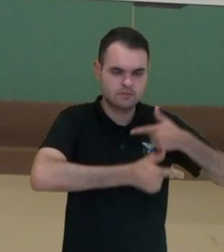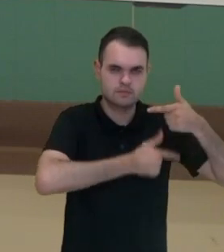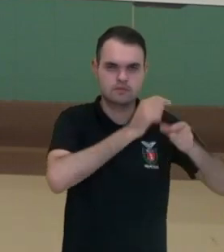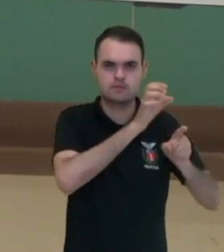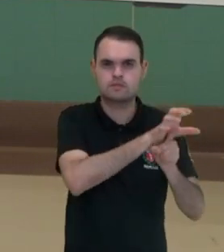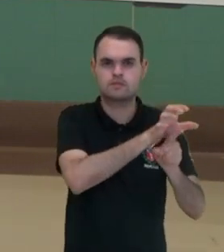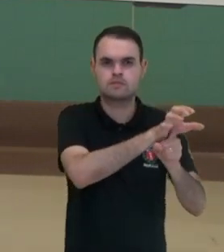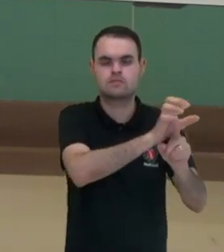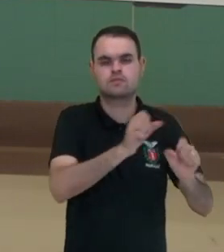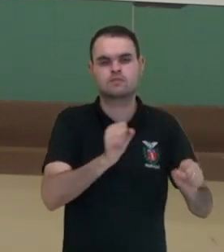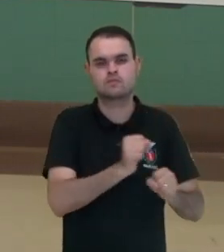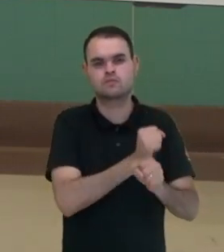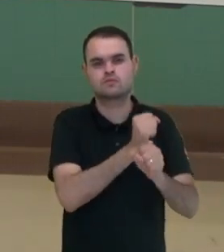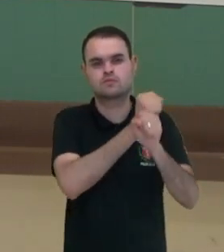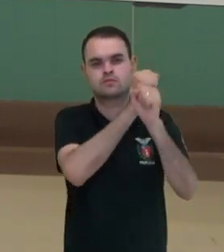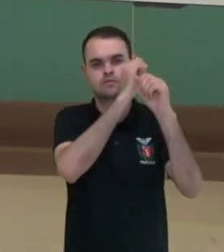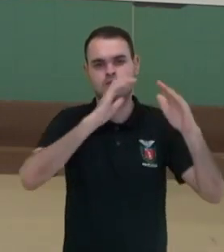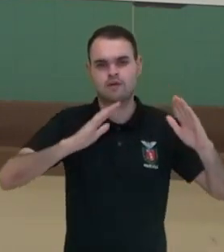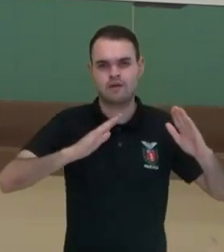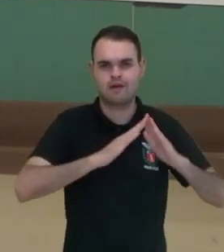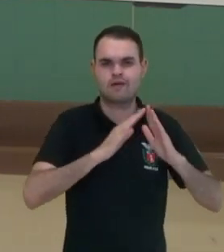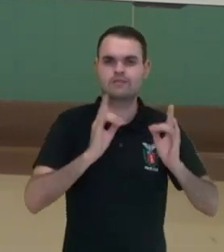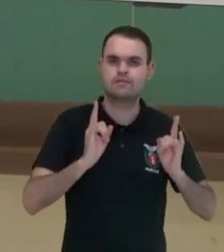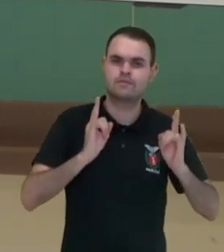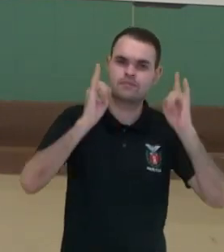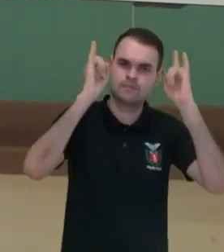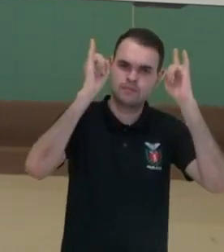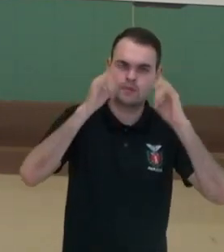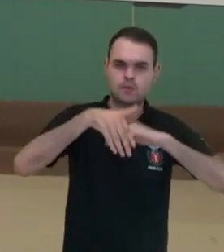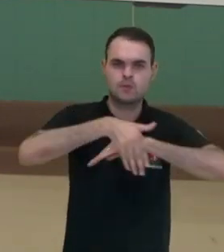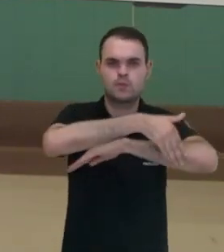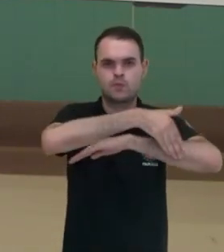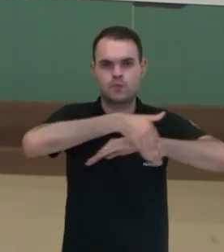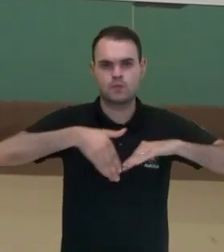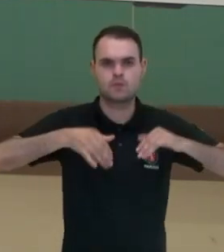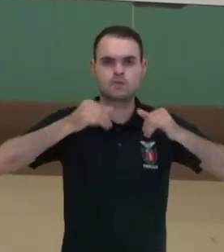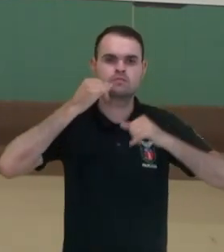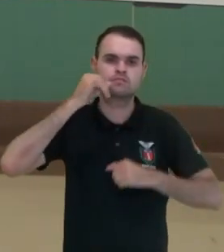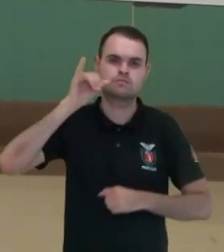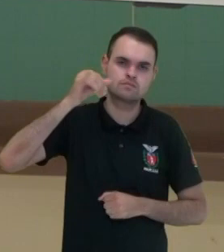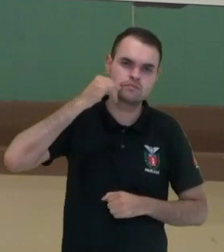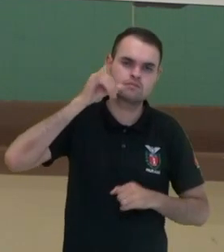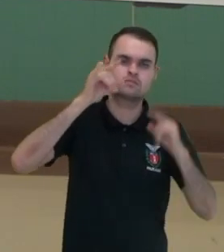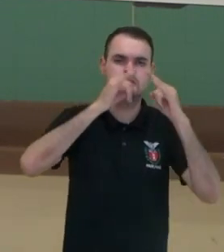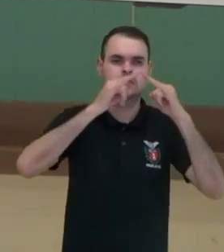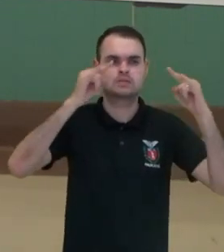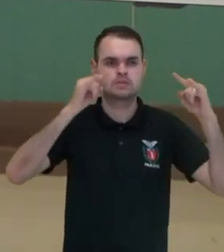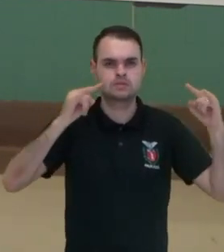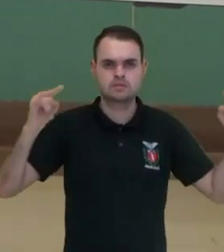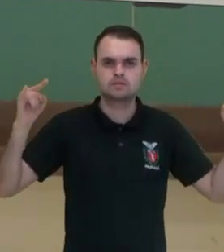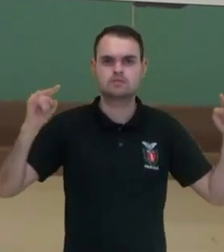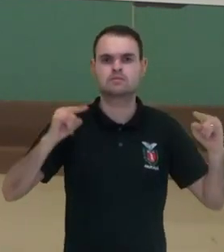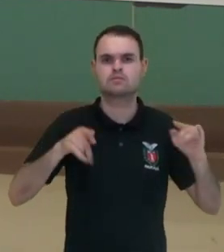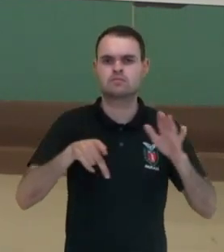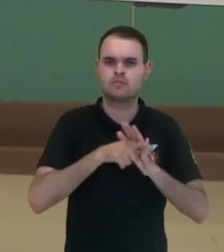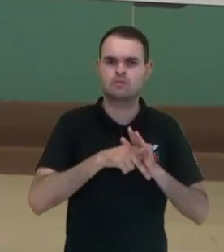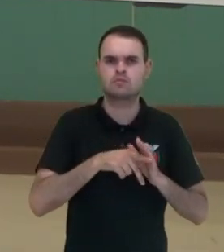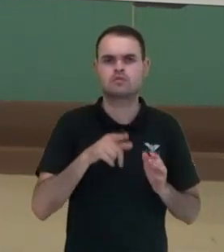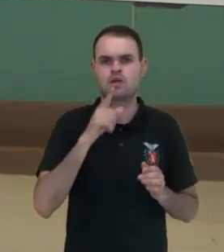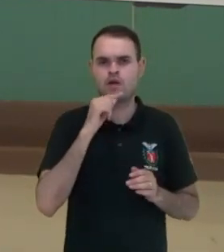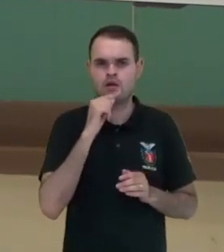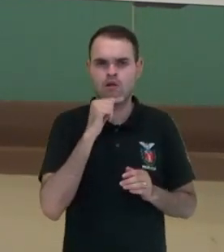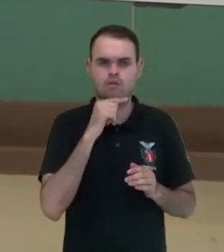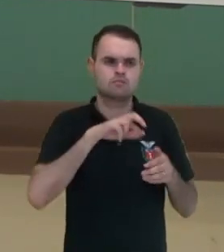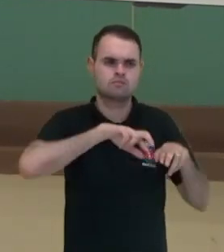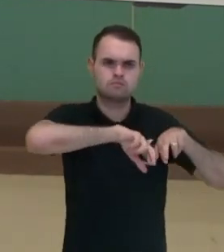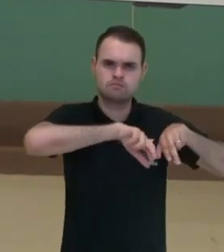A construção de casas, prédios, ruas, a rede de energia, a rede de esgoto, tudo isso é